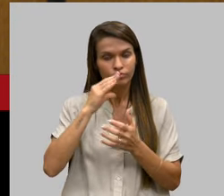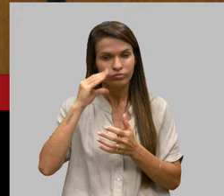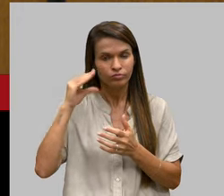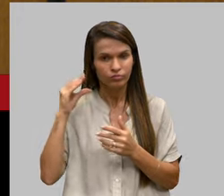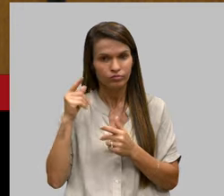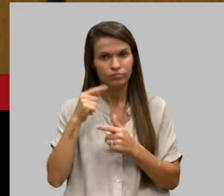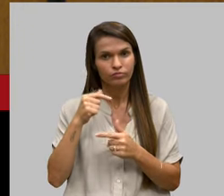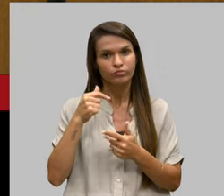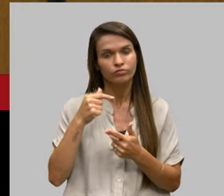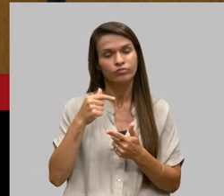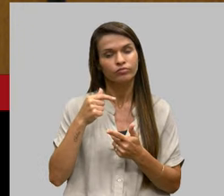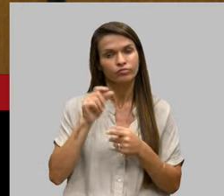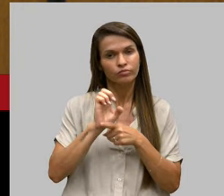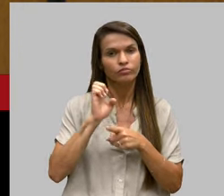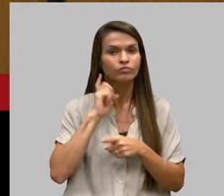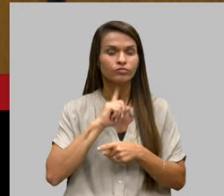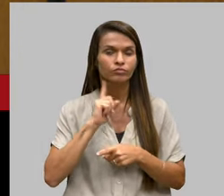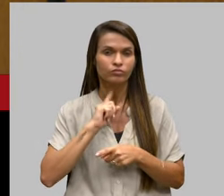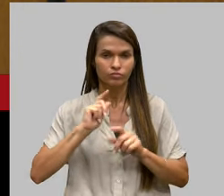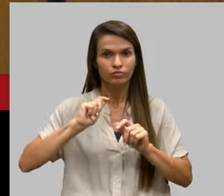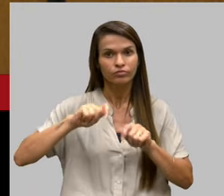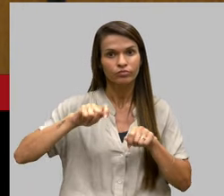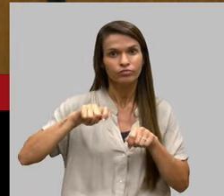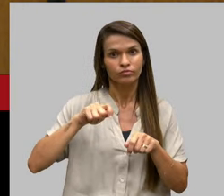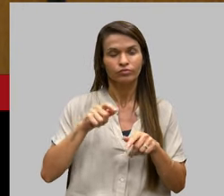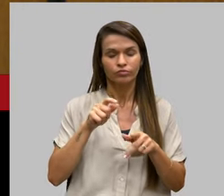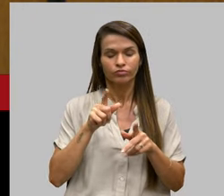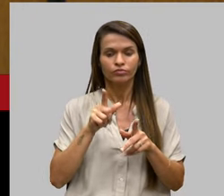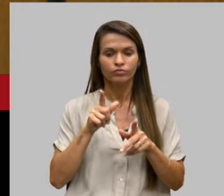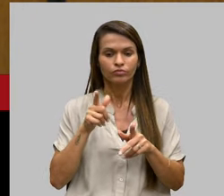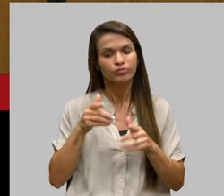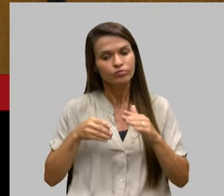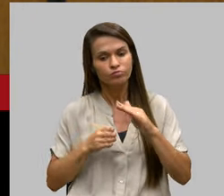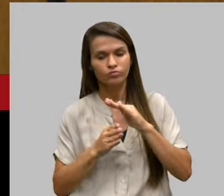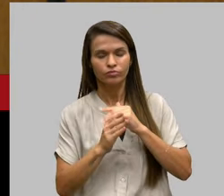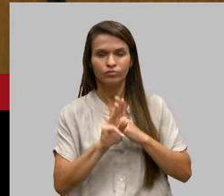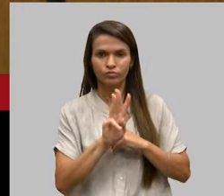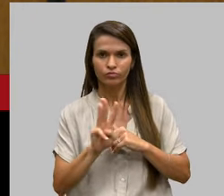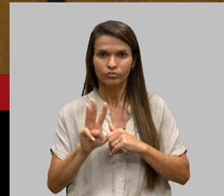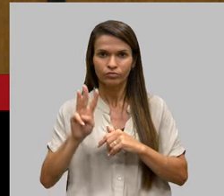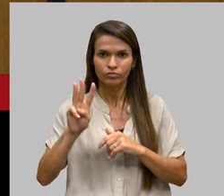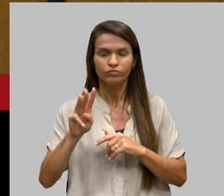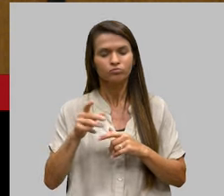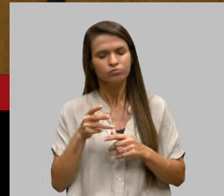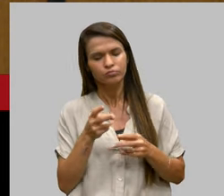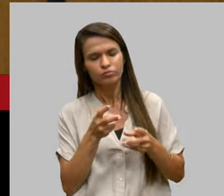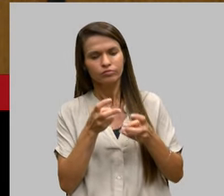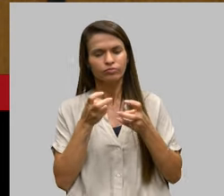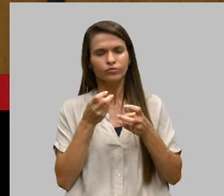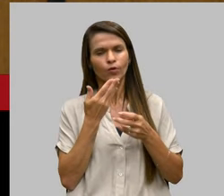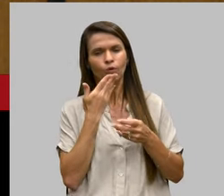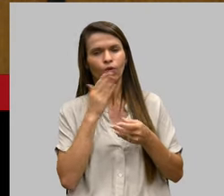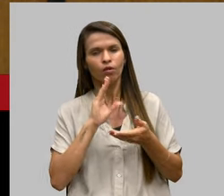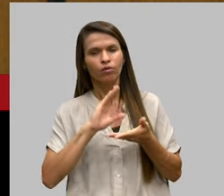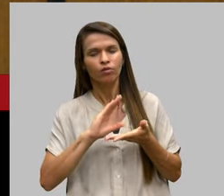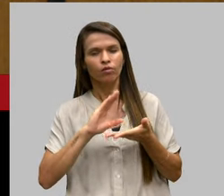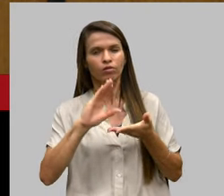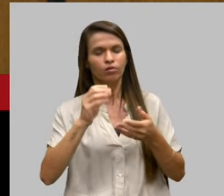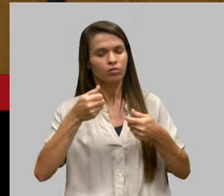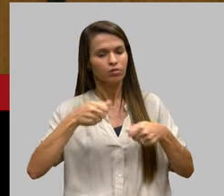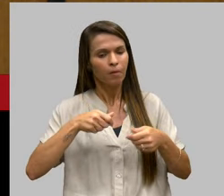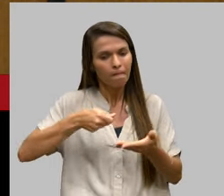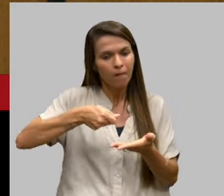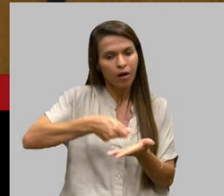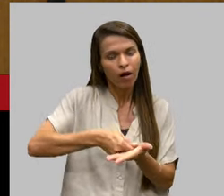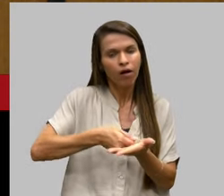seja capaz de entrar no portal do servidor e verificar qual que é a contribuição que ele deveria ter pago